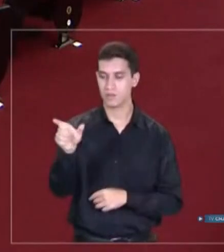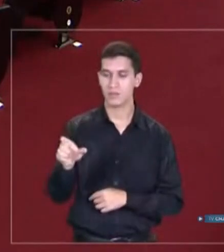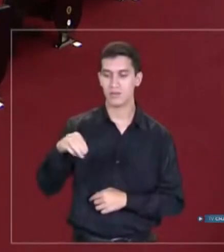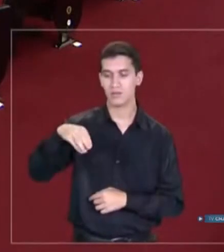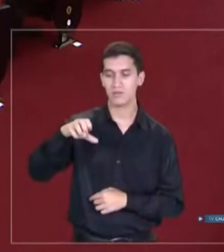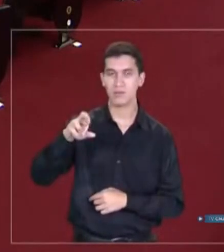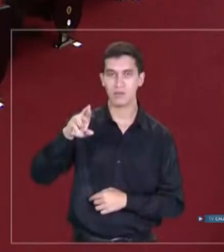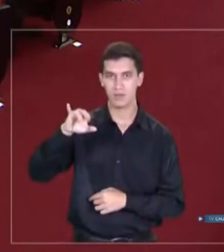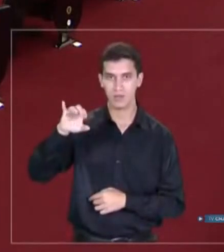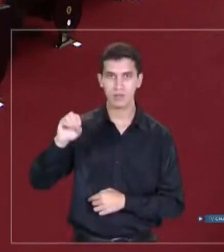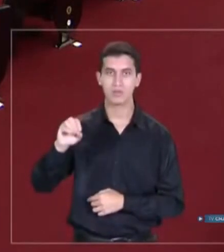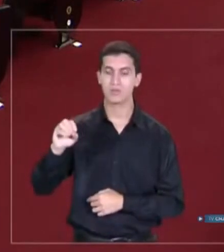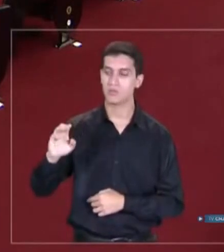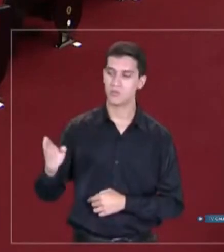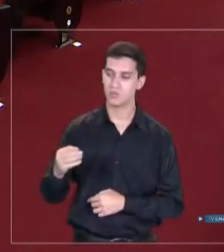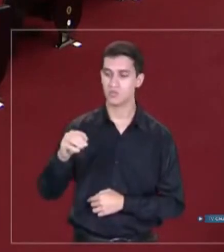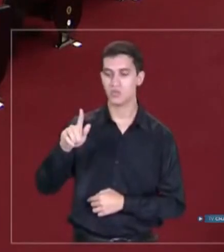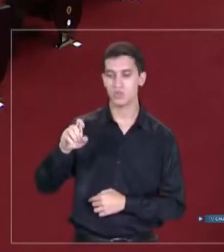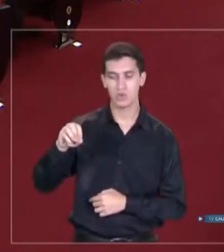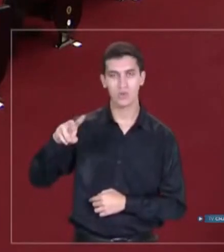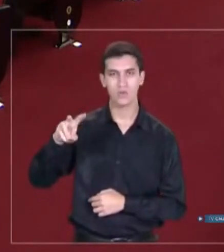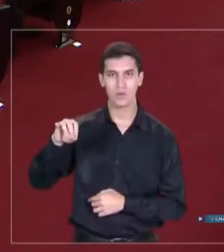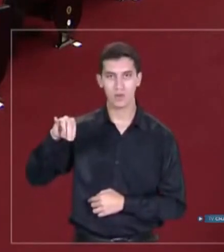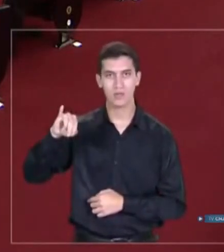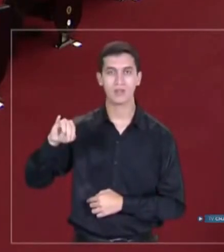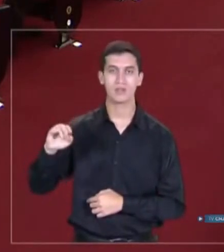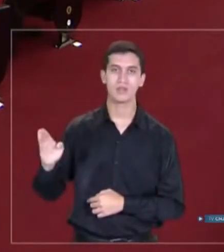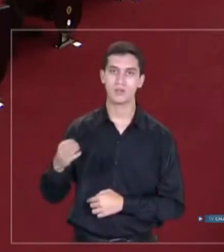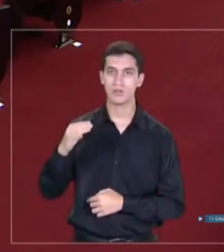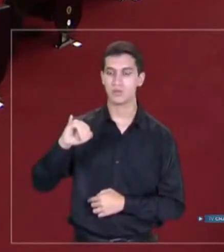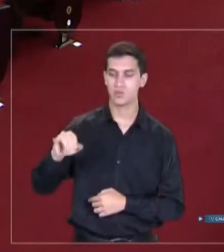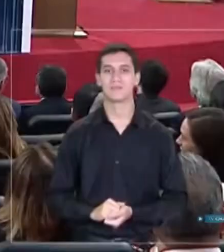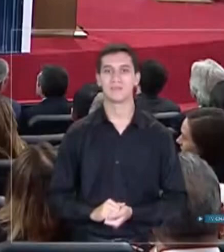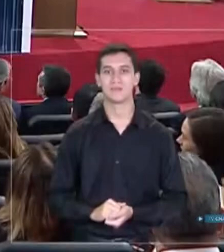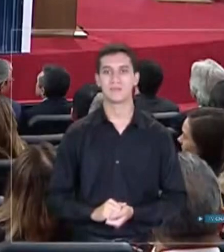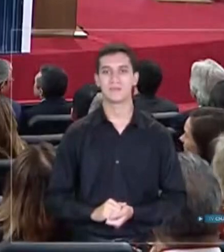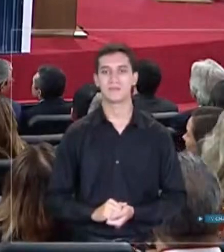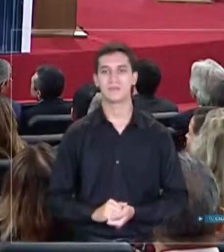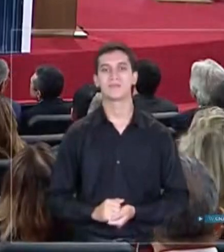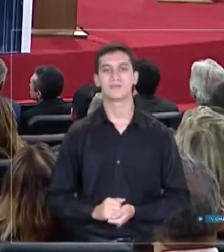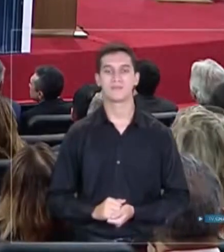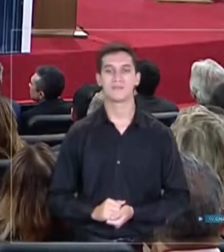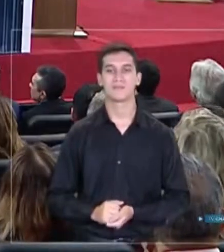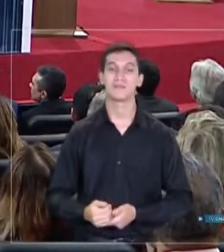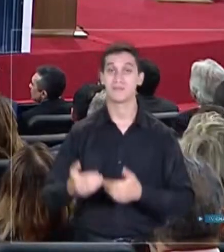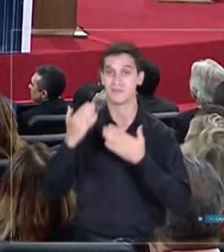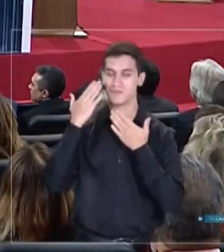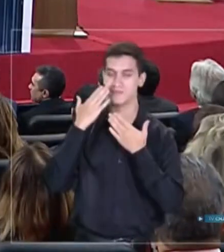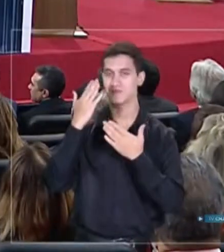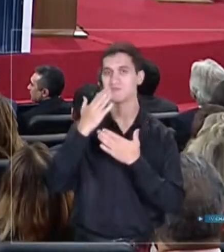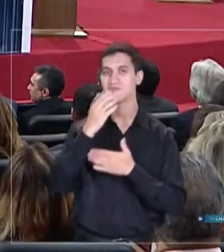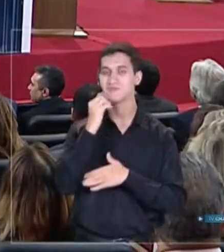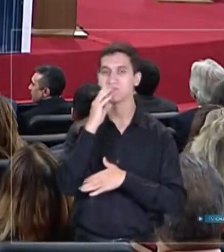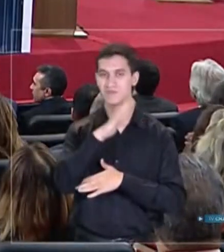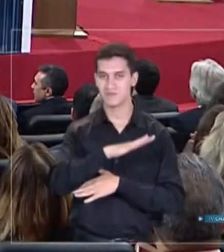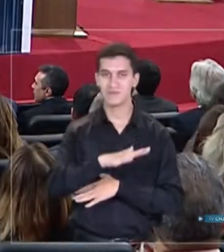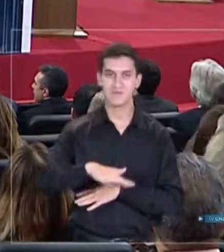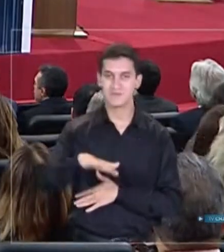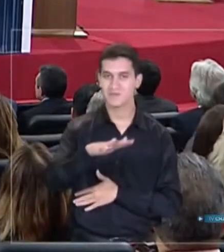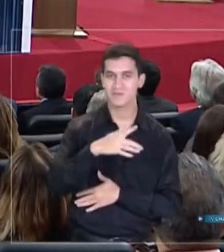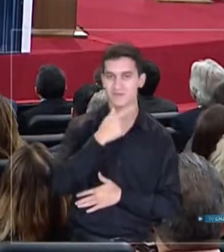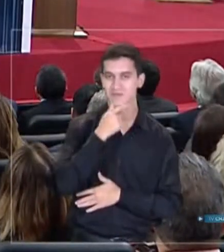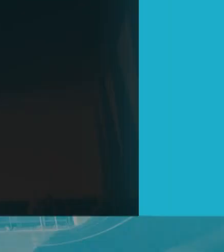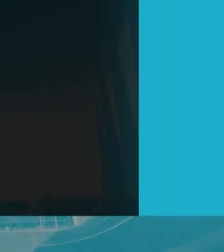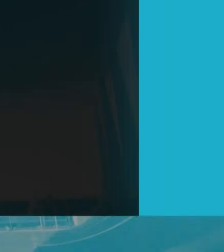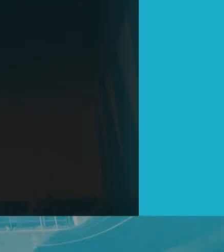relatório justiça em números Reunidas de 91 órgãos espalhados pelo Brasil exceto do Supremo Tribunal Federal e do Conselho